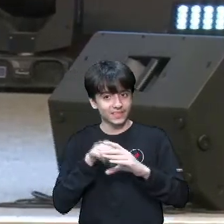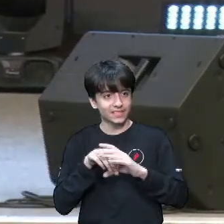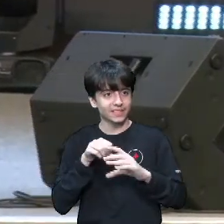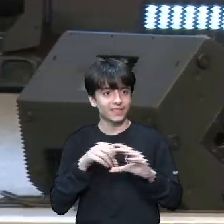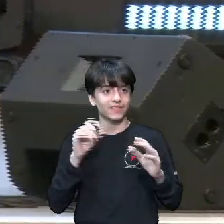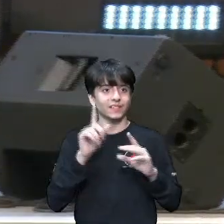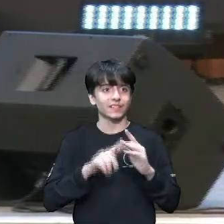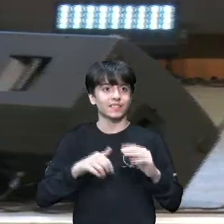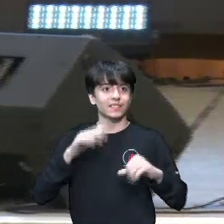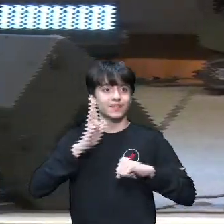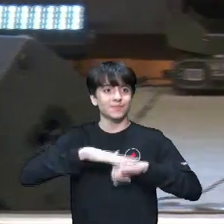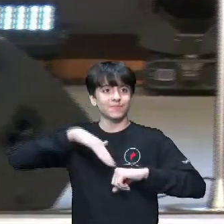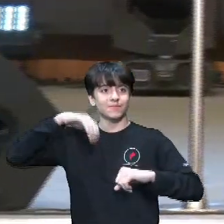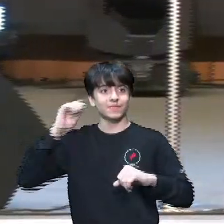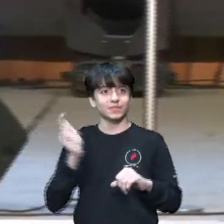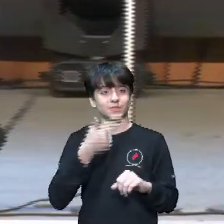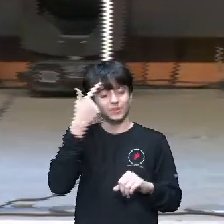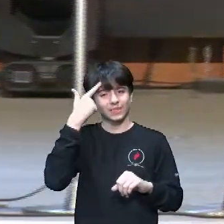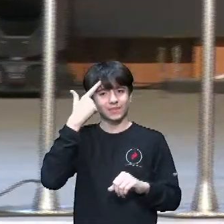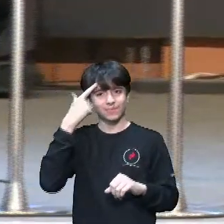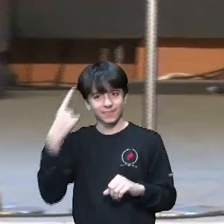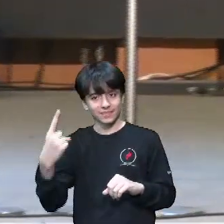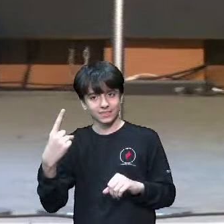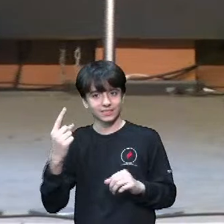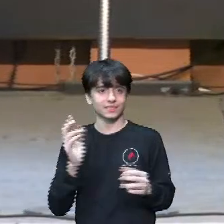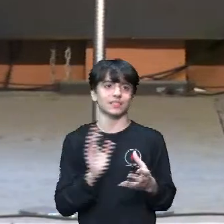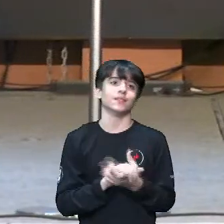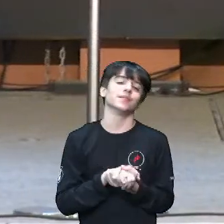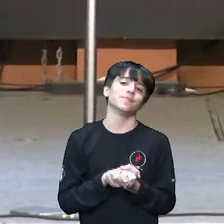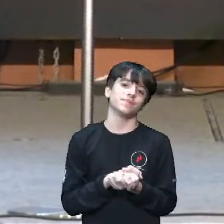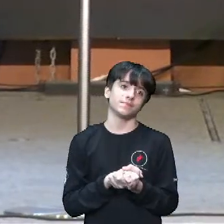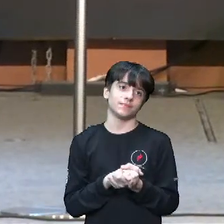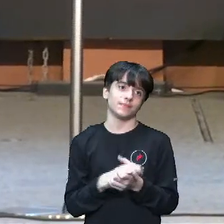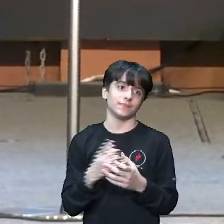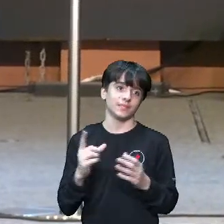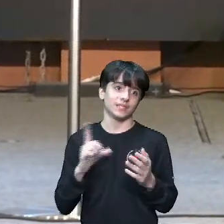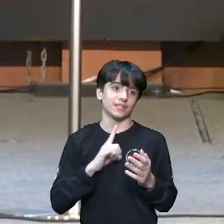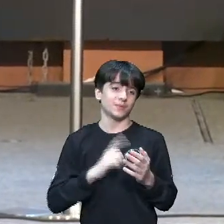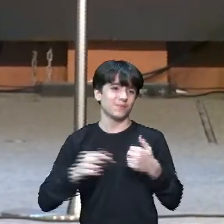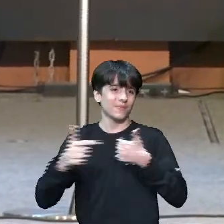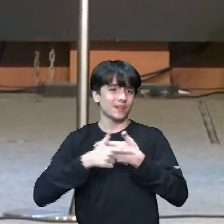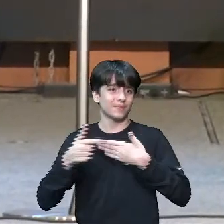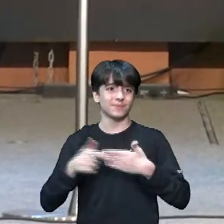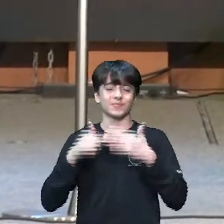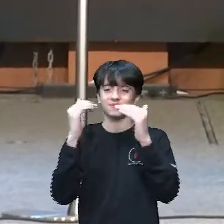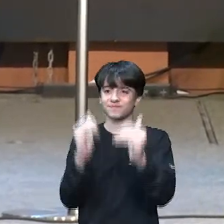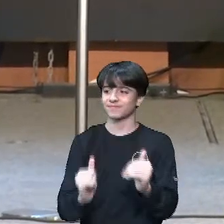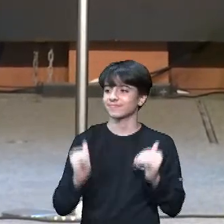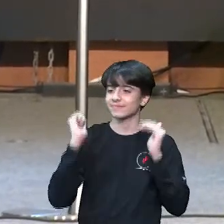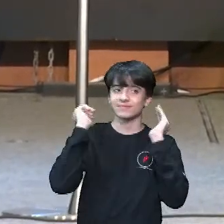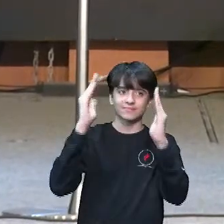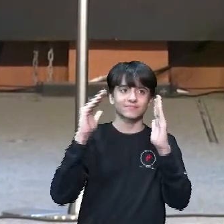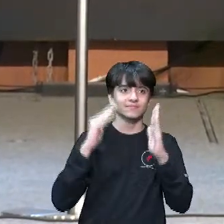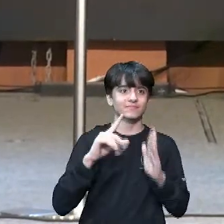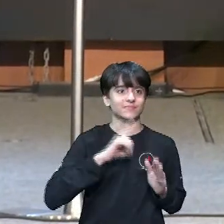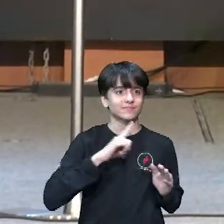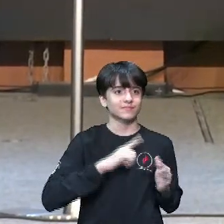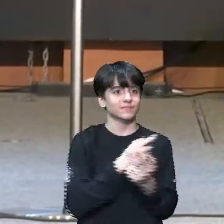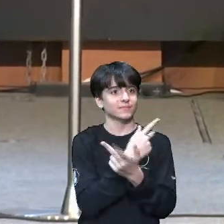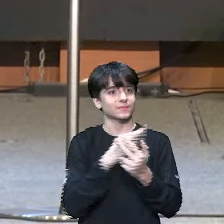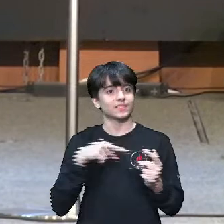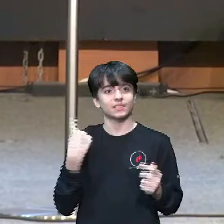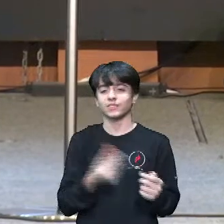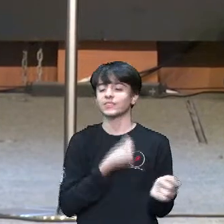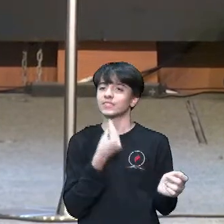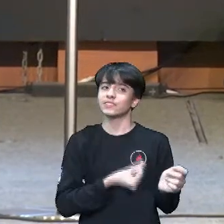cumprir um papel de graça de Deus, tão extraordinário, tão grande, que existem coisas na vida da gente que você